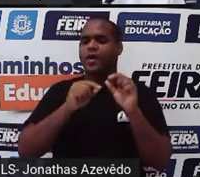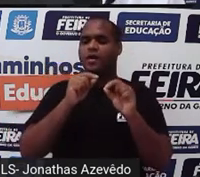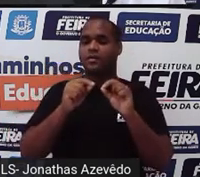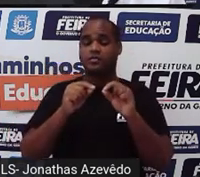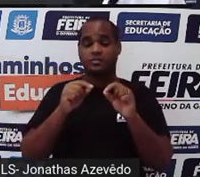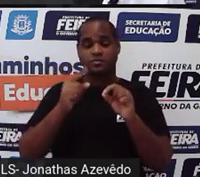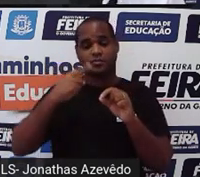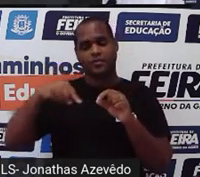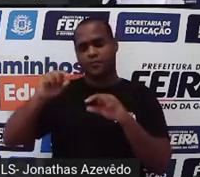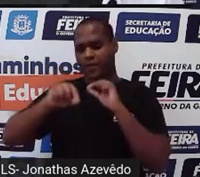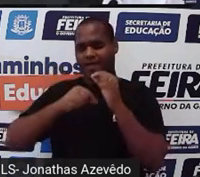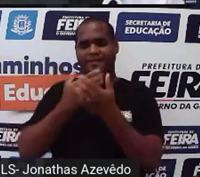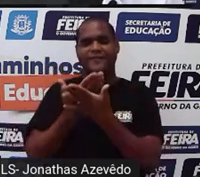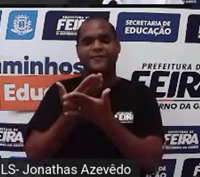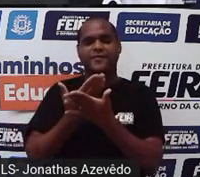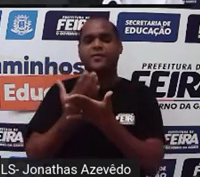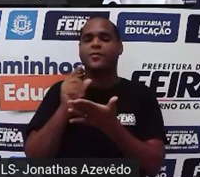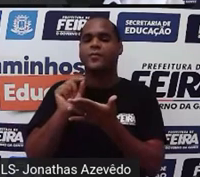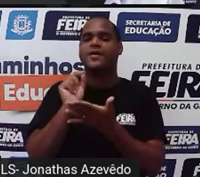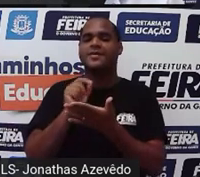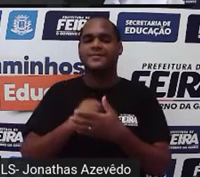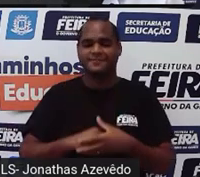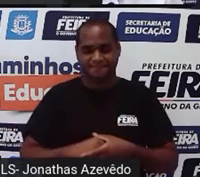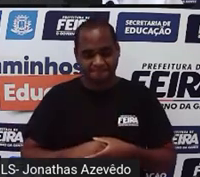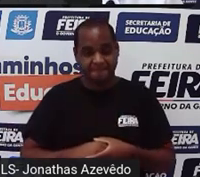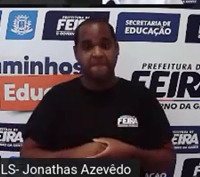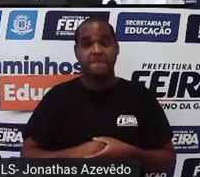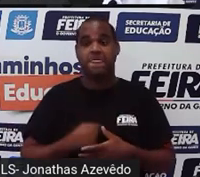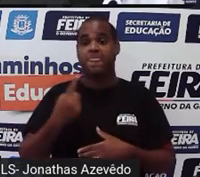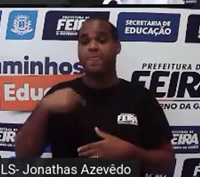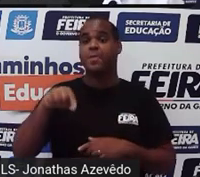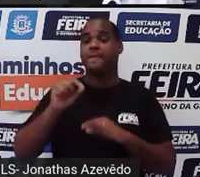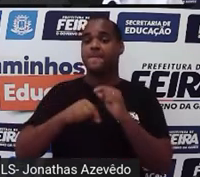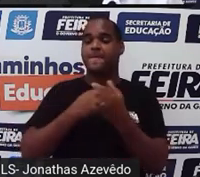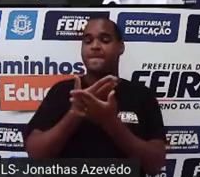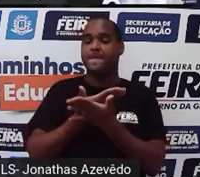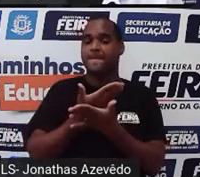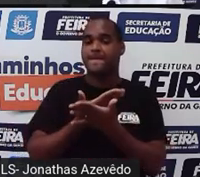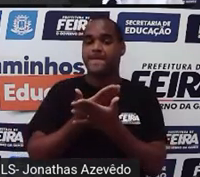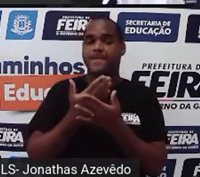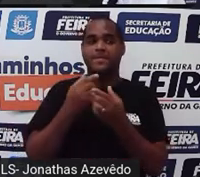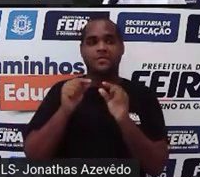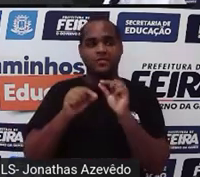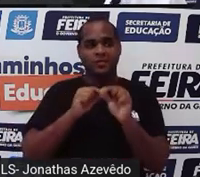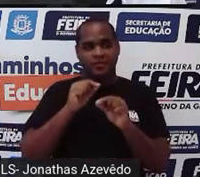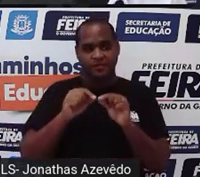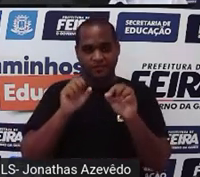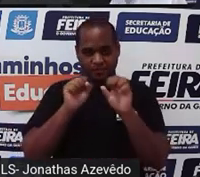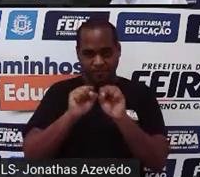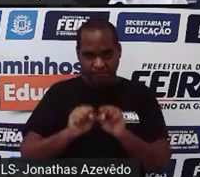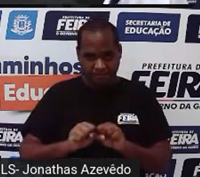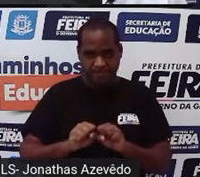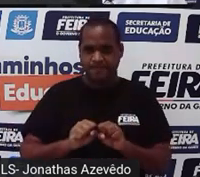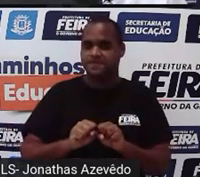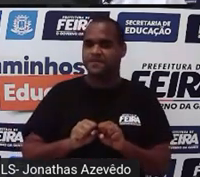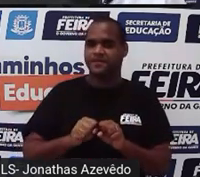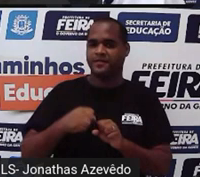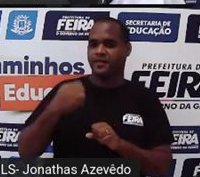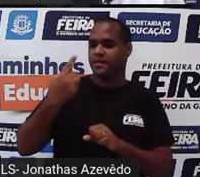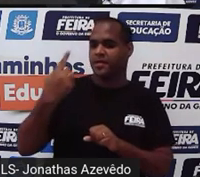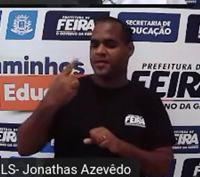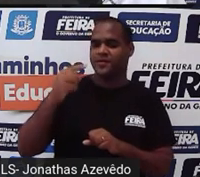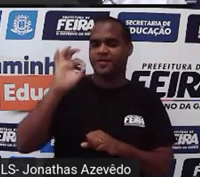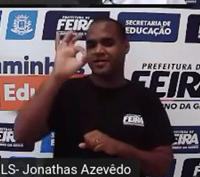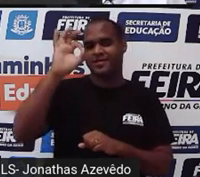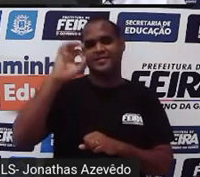Nós estamos estudando o que nós estamos estudando né sistema de